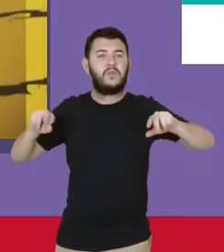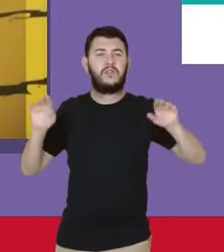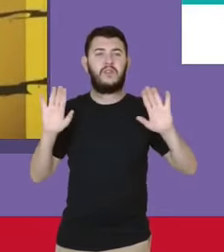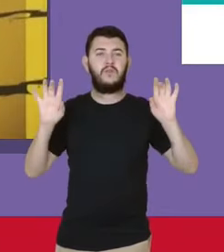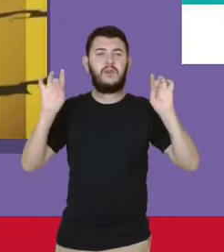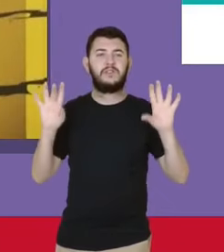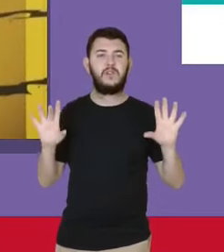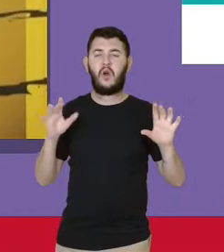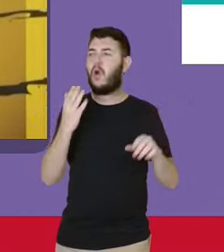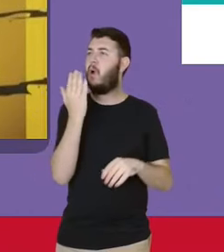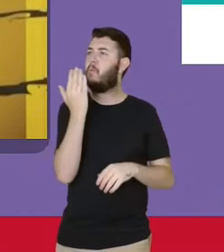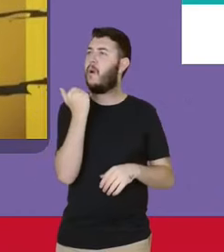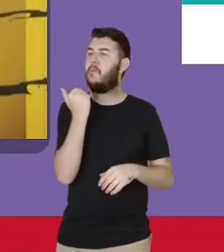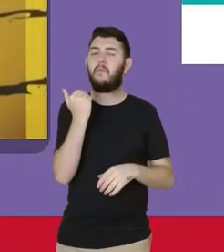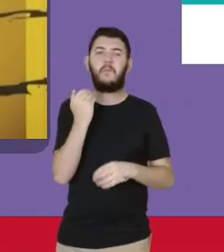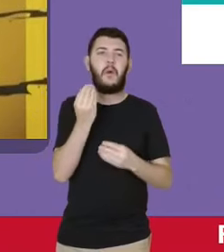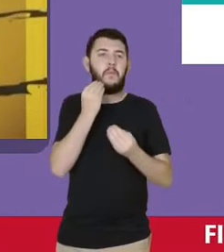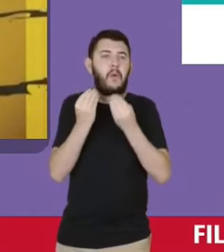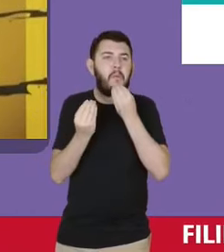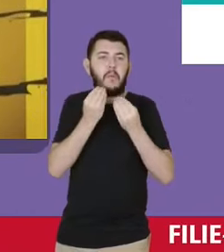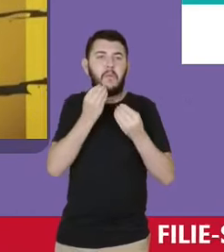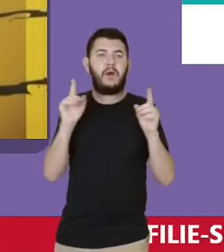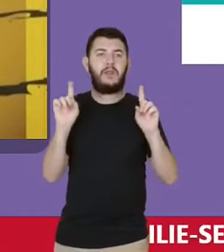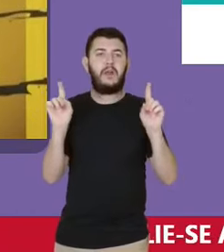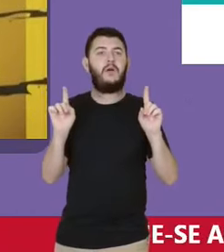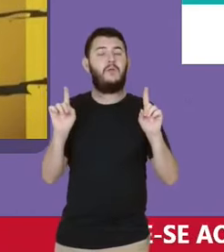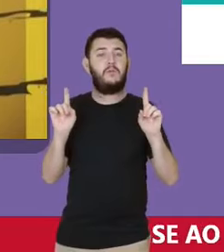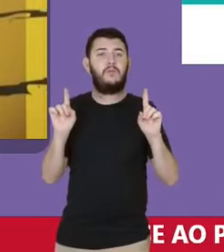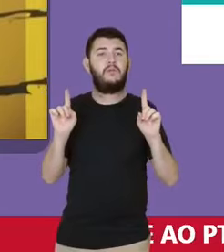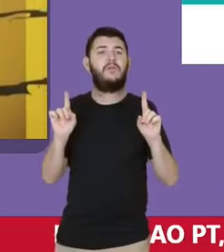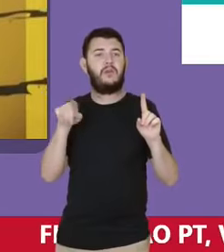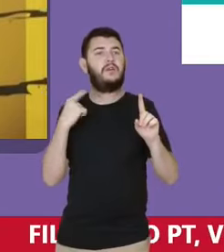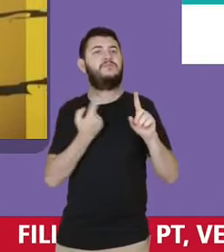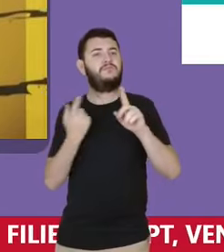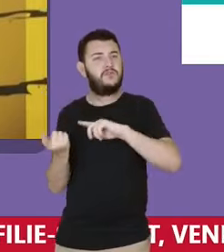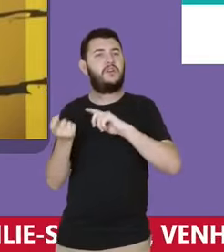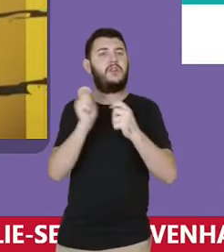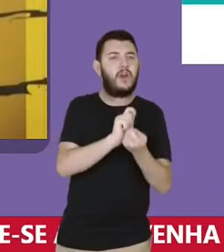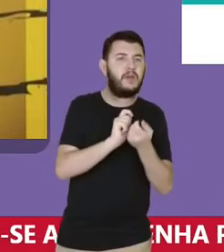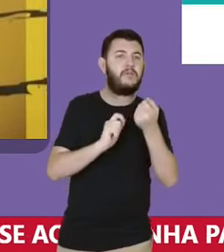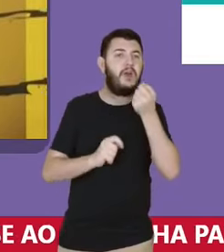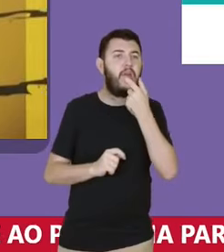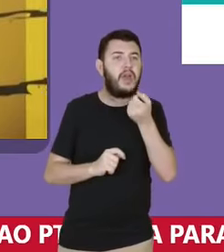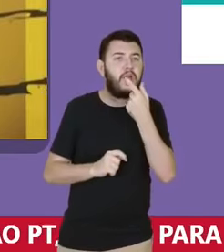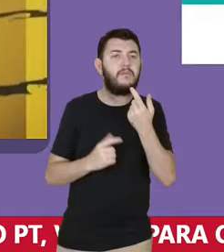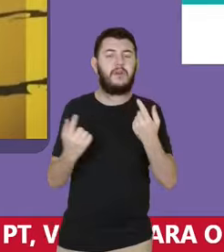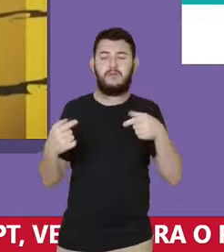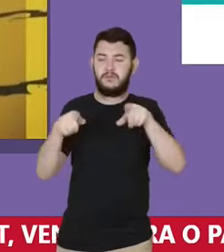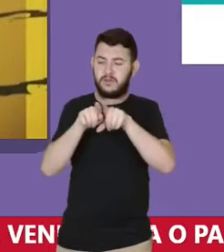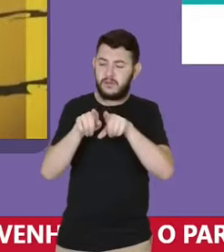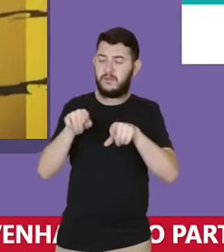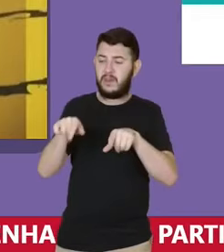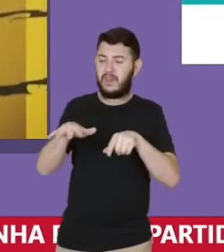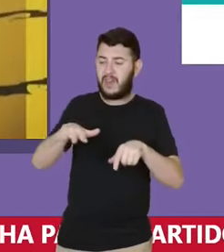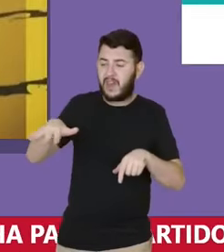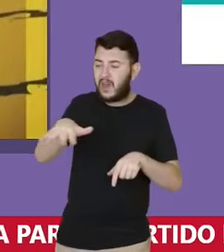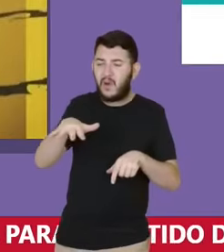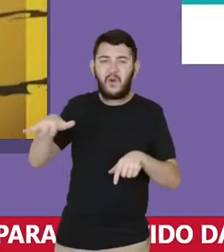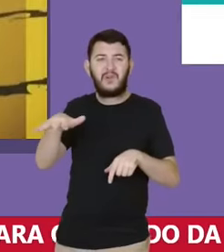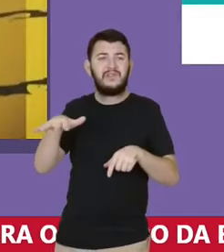para remédios, enfim. Então esse ambiente onde a gente está é um ambiente que está sendo ameaçado, né? Está